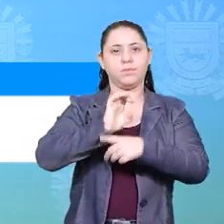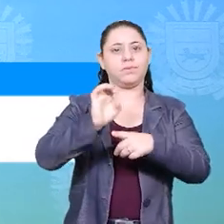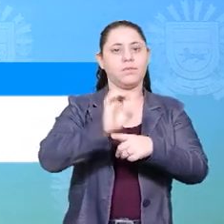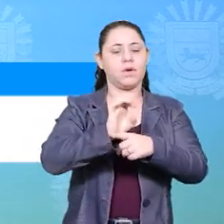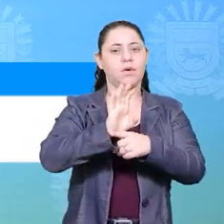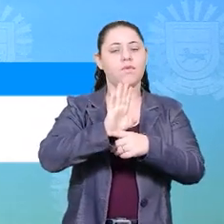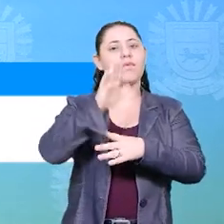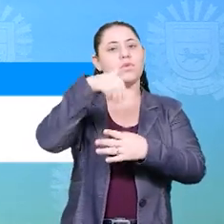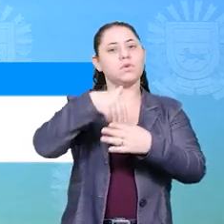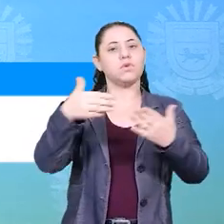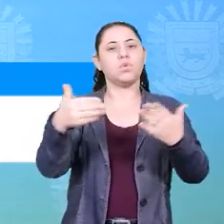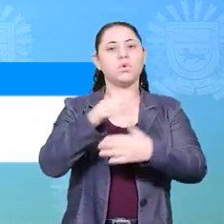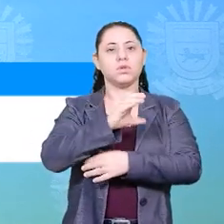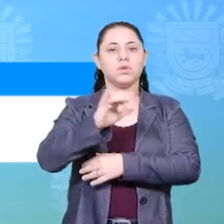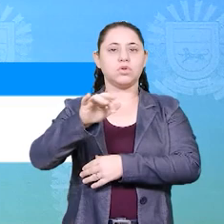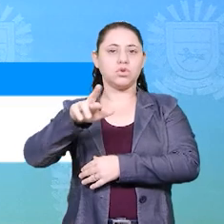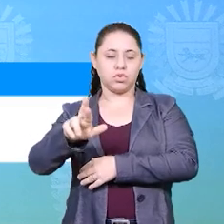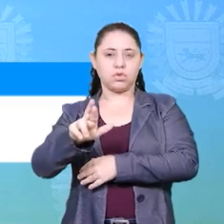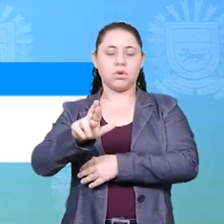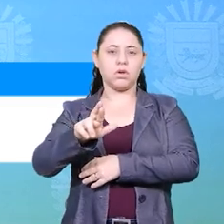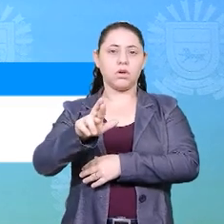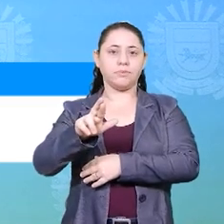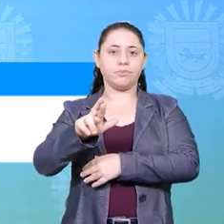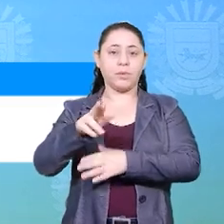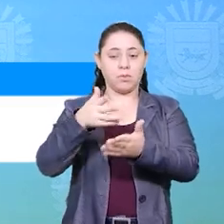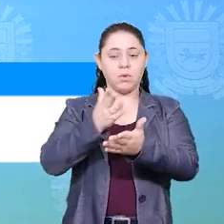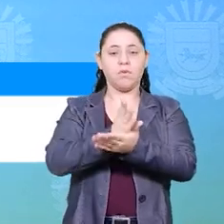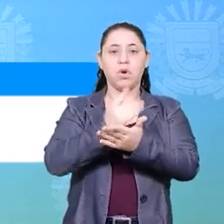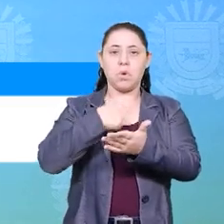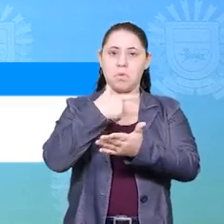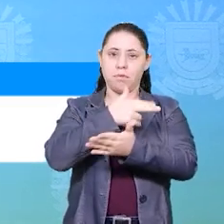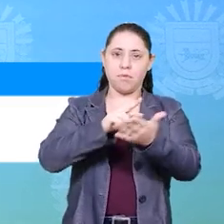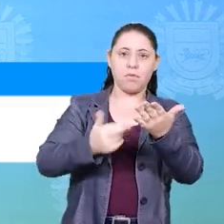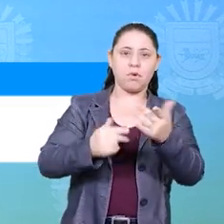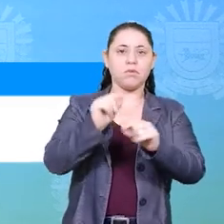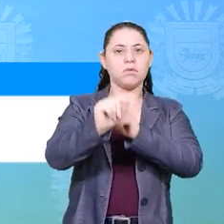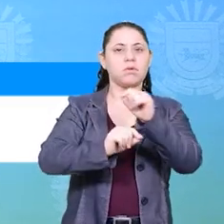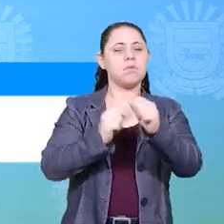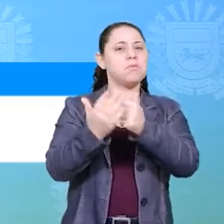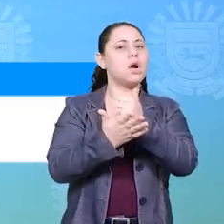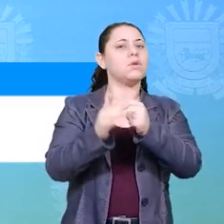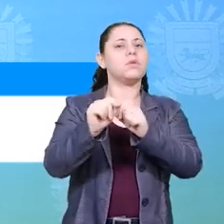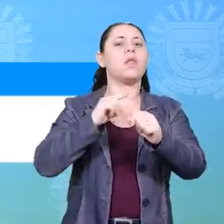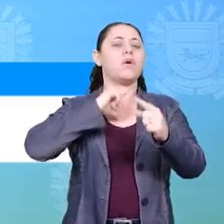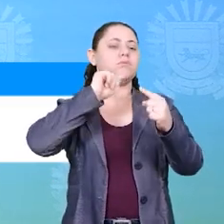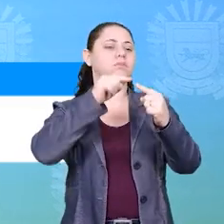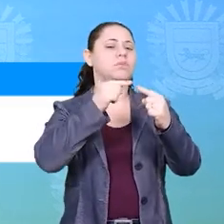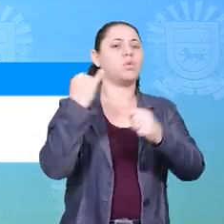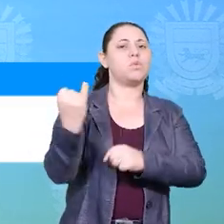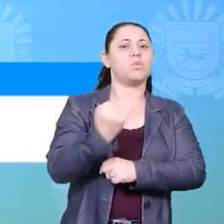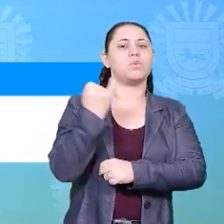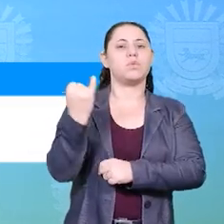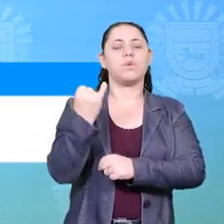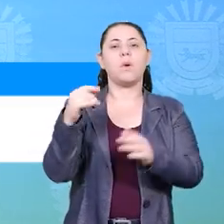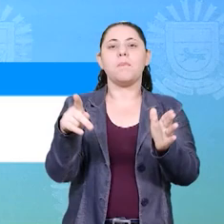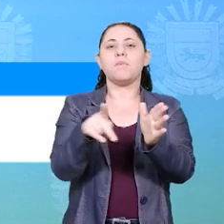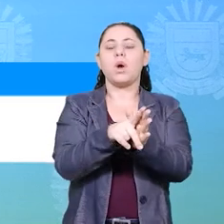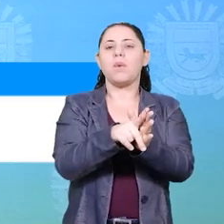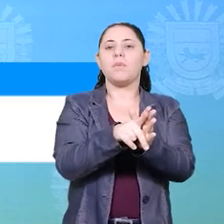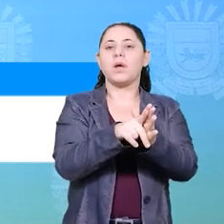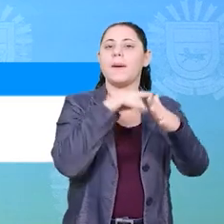nós votamos hoje e aprovamos na ccj foi relator desse projeto que basicamente tem pontos